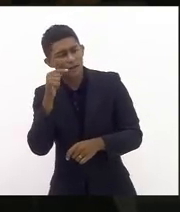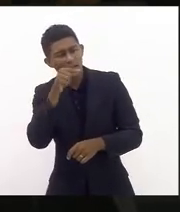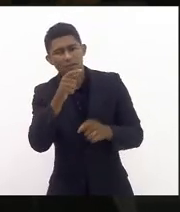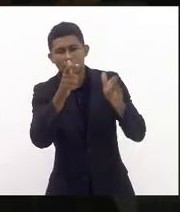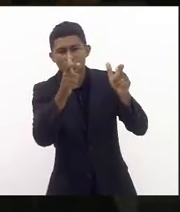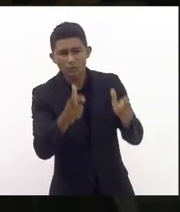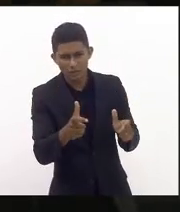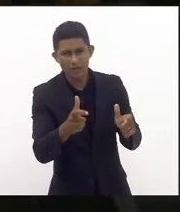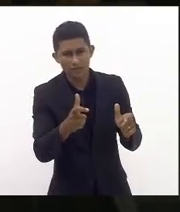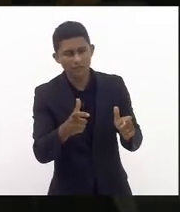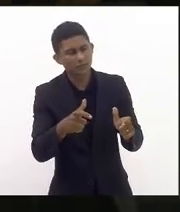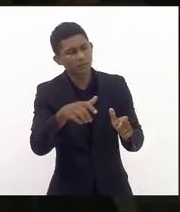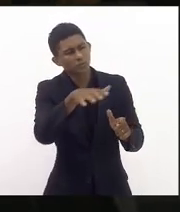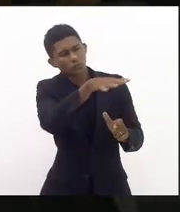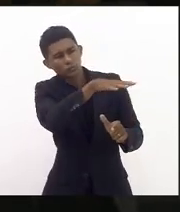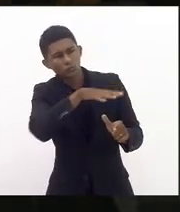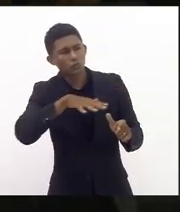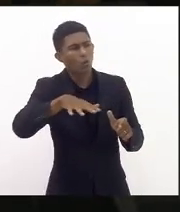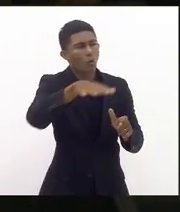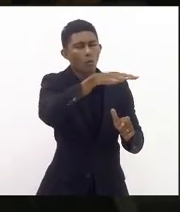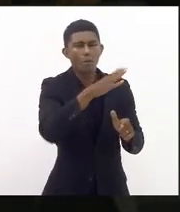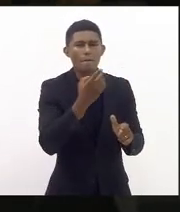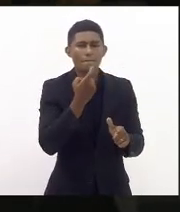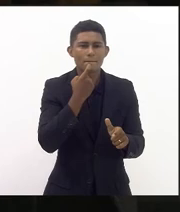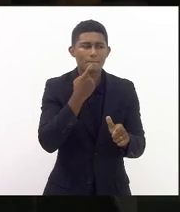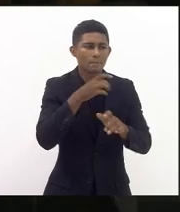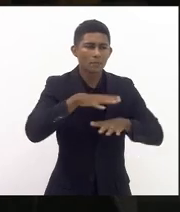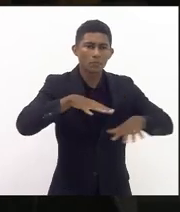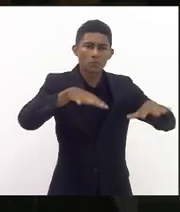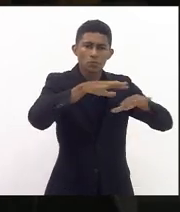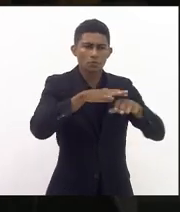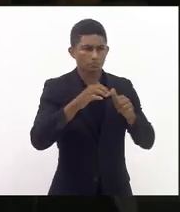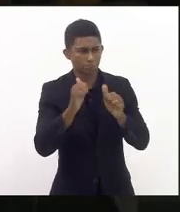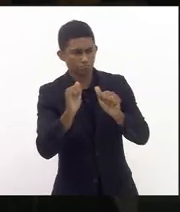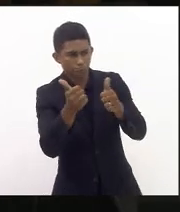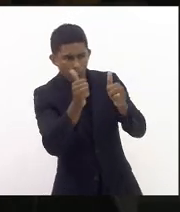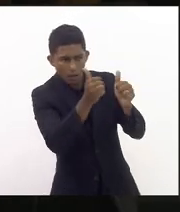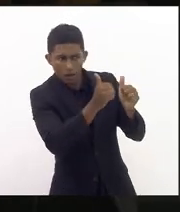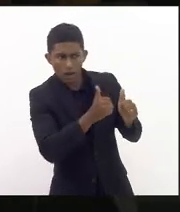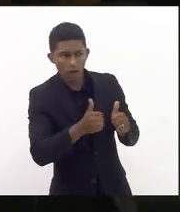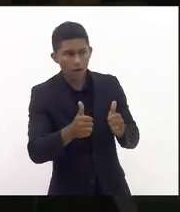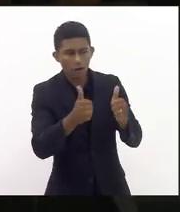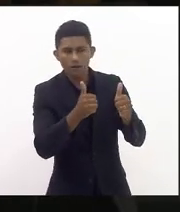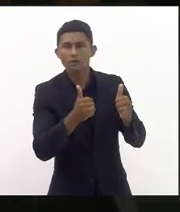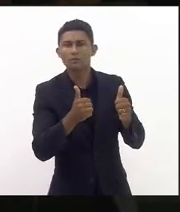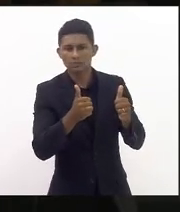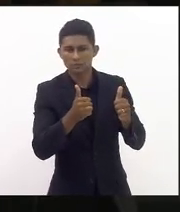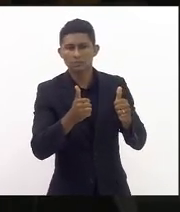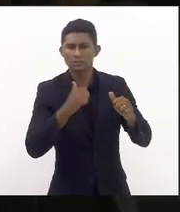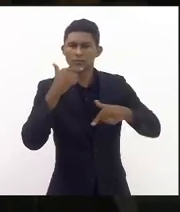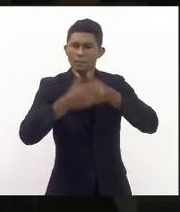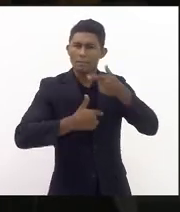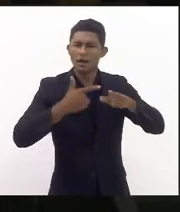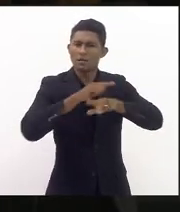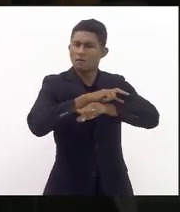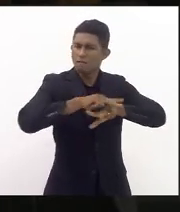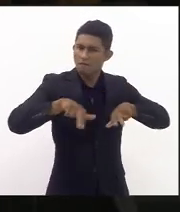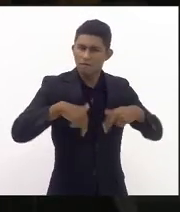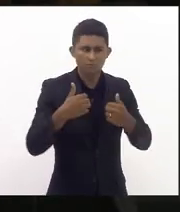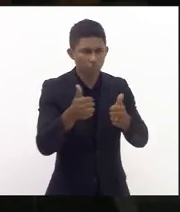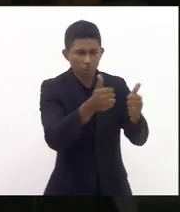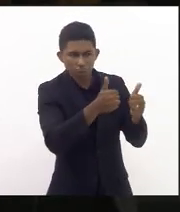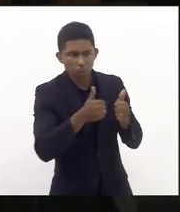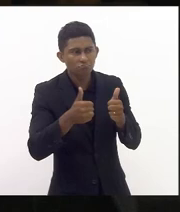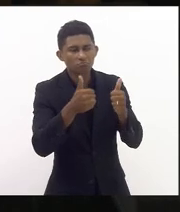empreendimentos, né, juntos, já não esgotaram com mais esse a